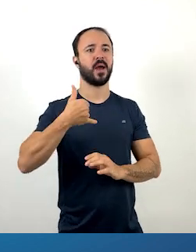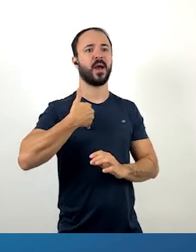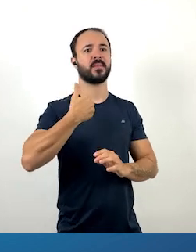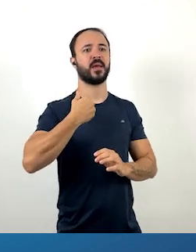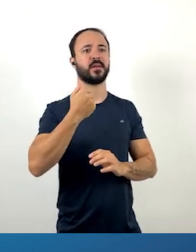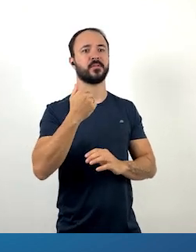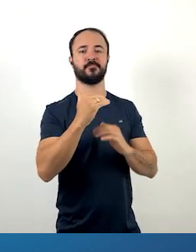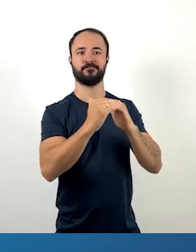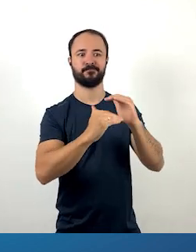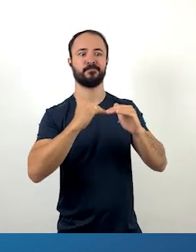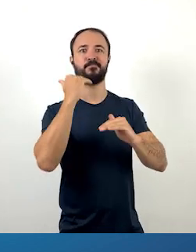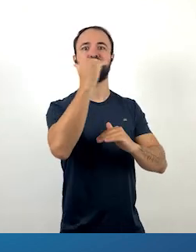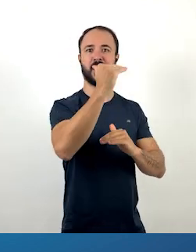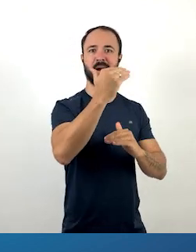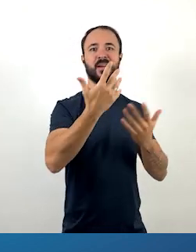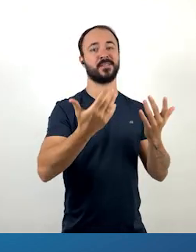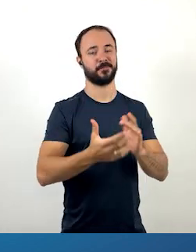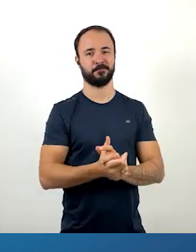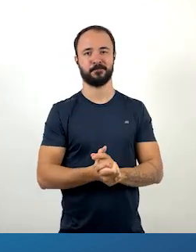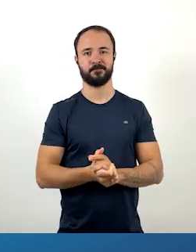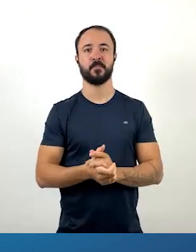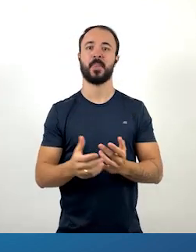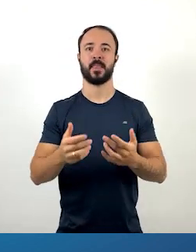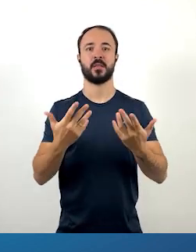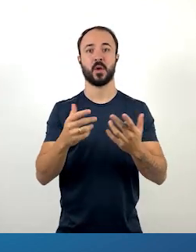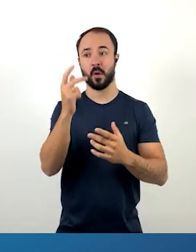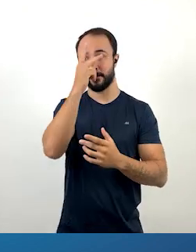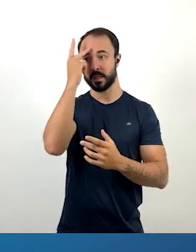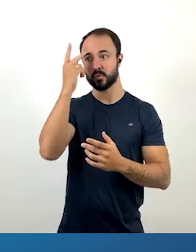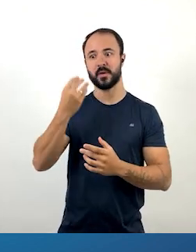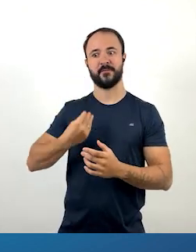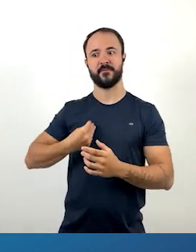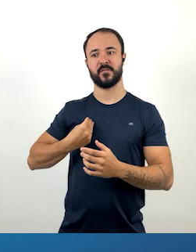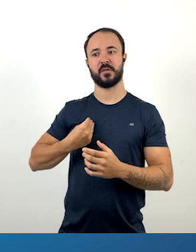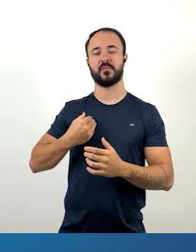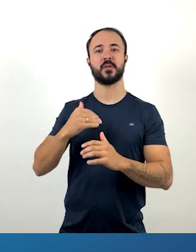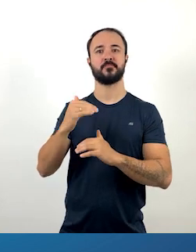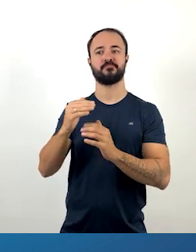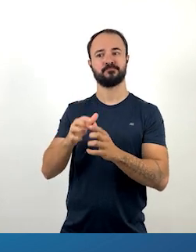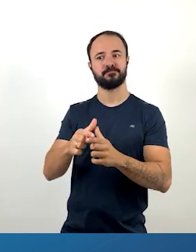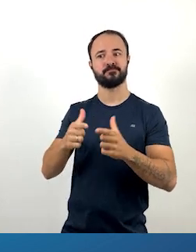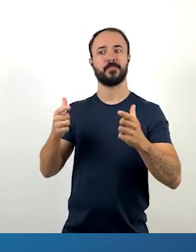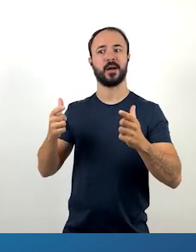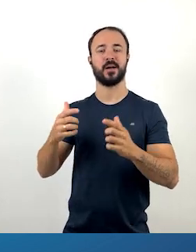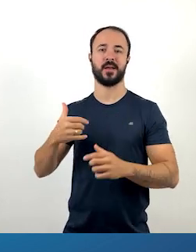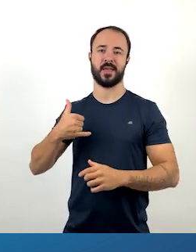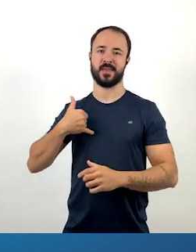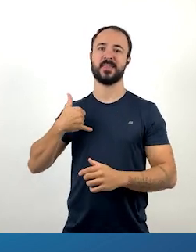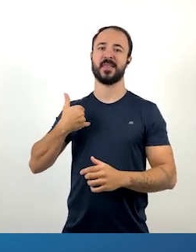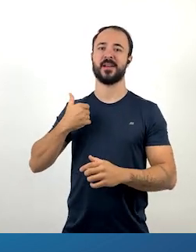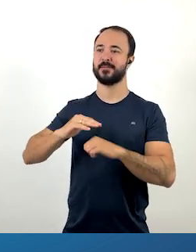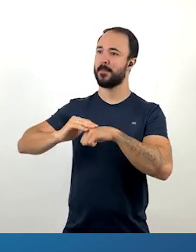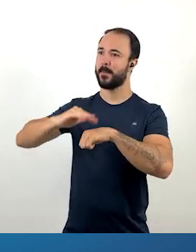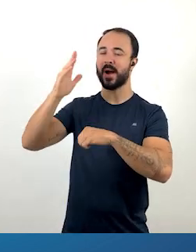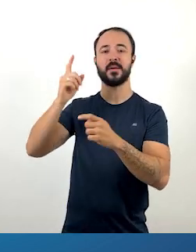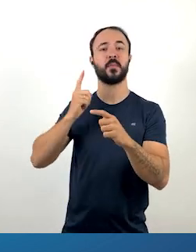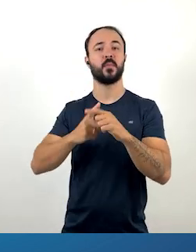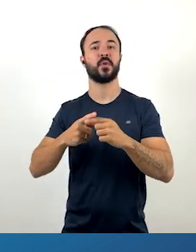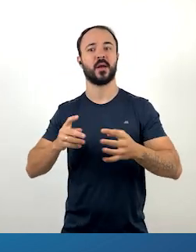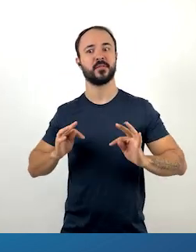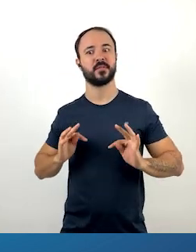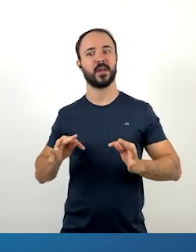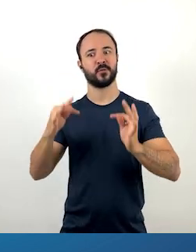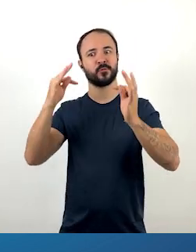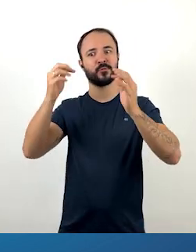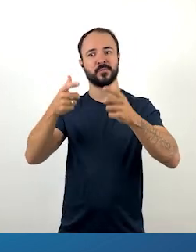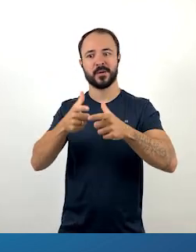taxa de natalidade e a expectativa da vida da população aumentou, justamente pelo desenvolvimento tecnológico, de tratamento de